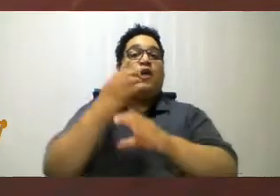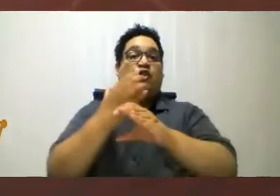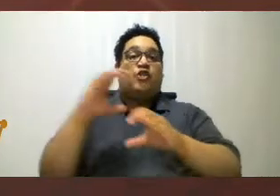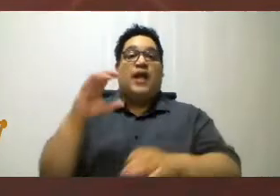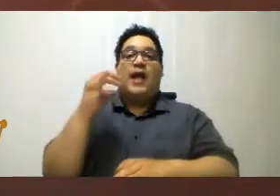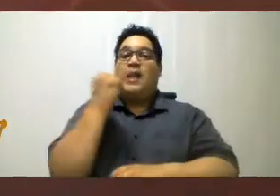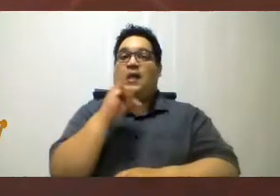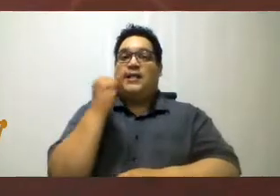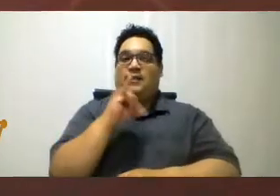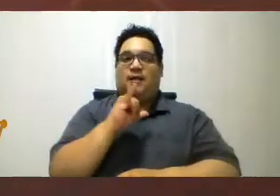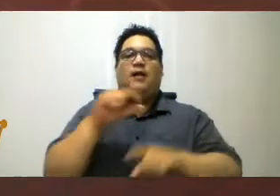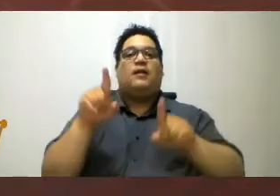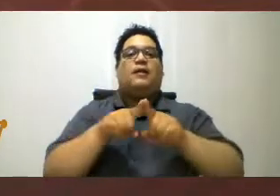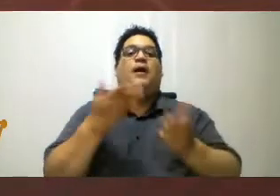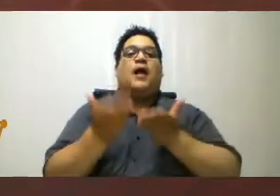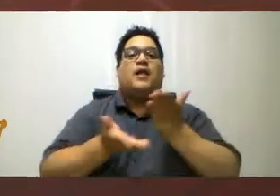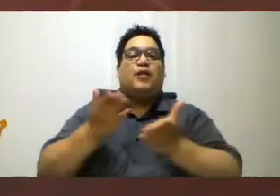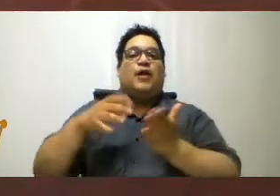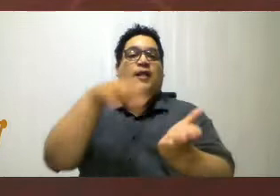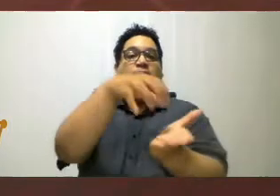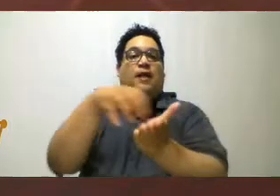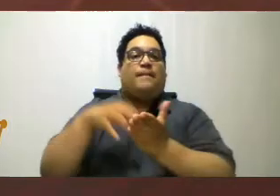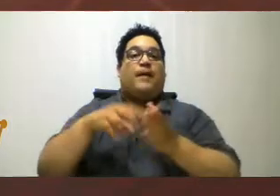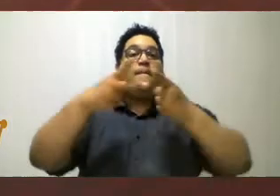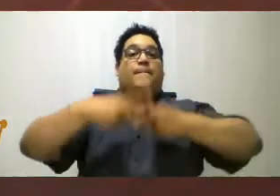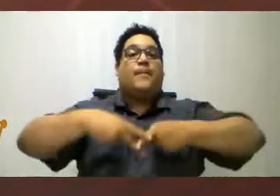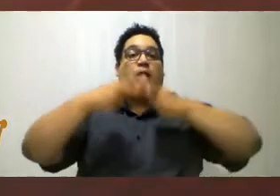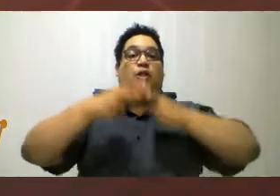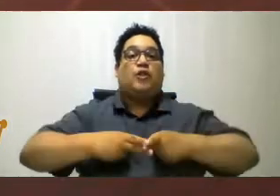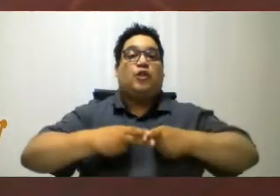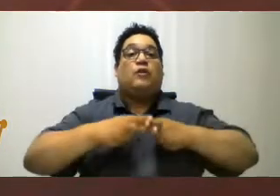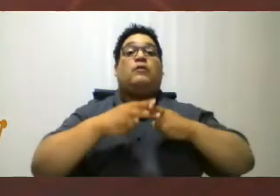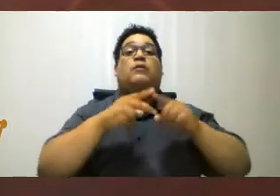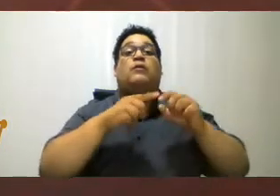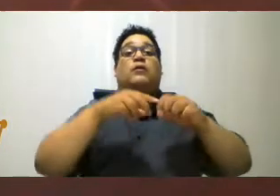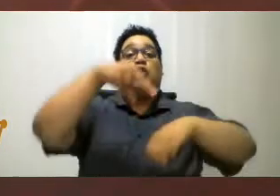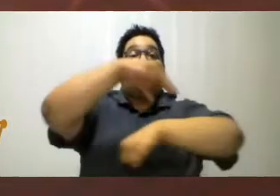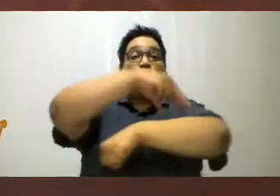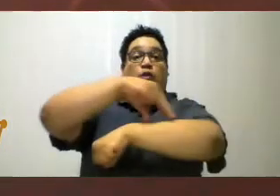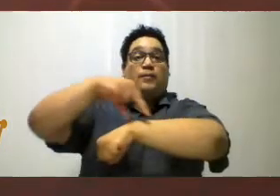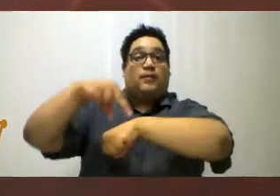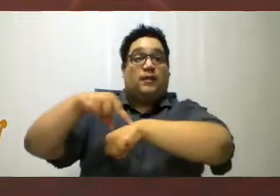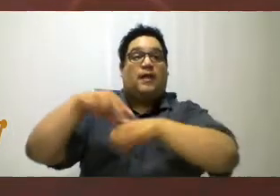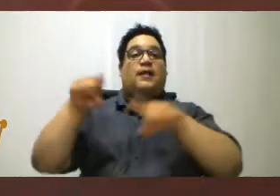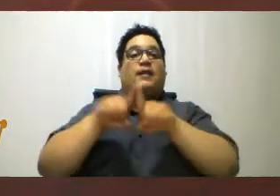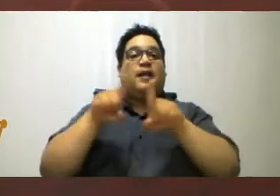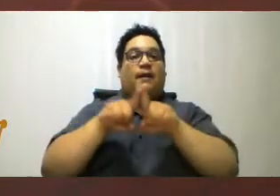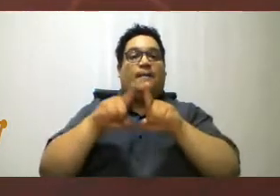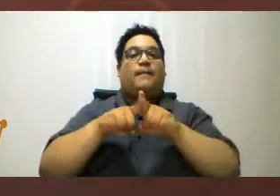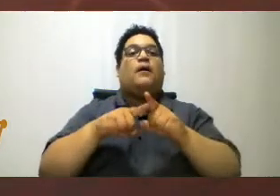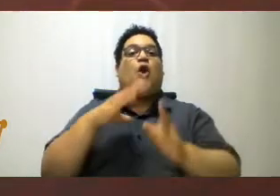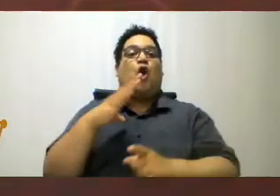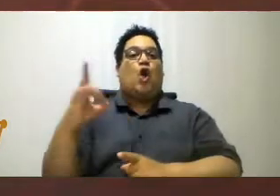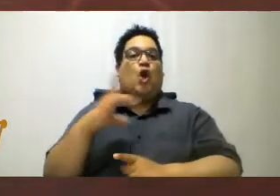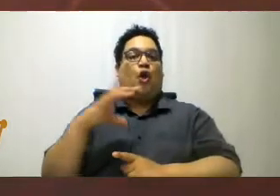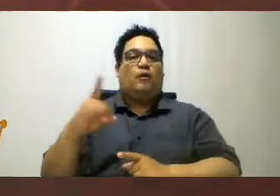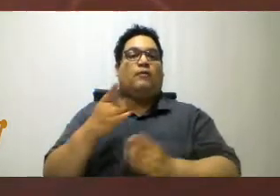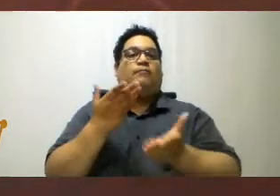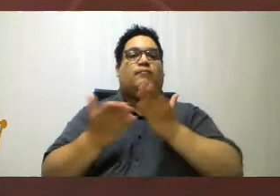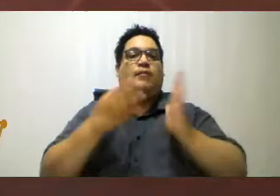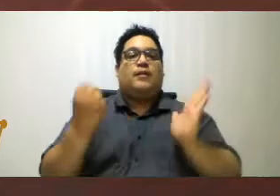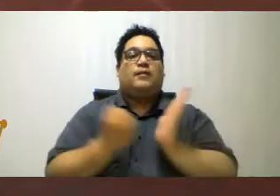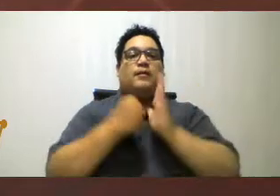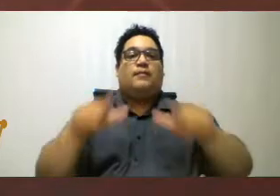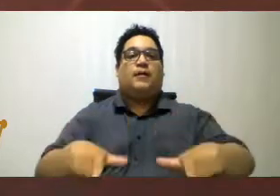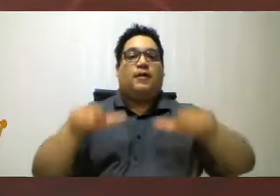eletricista, assessorou o departamento de manutenção de subestações, atuando na coordenação da implantação e certificação na